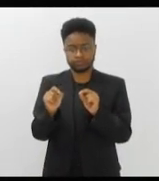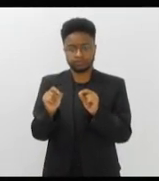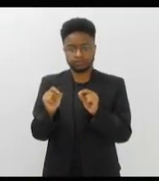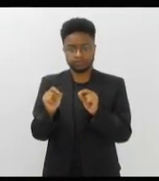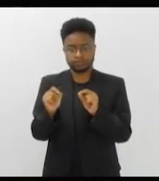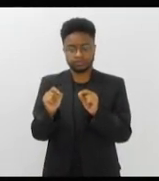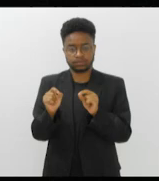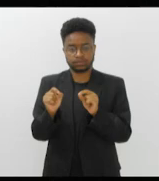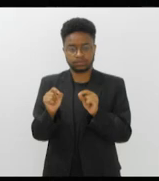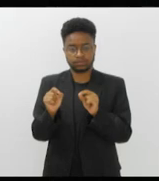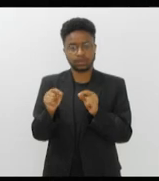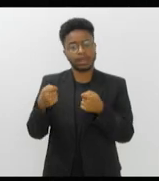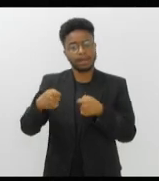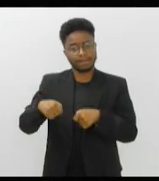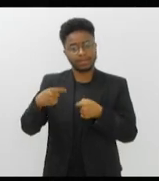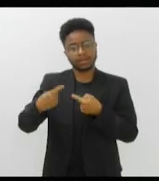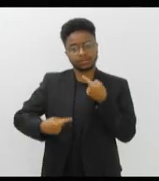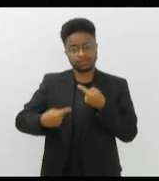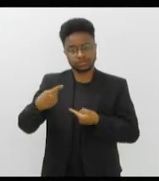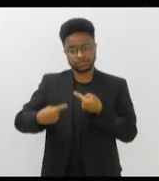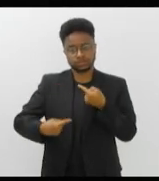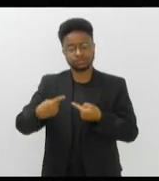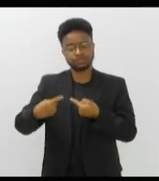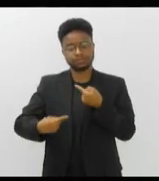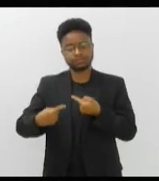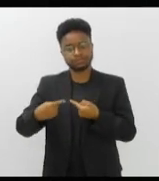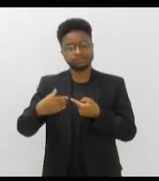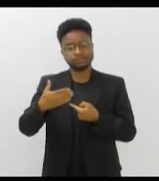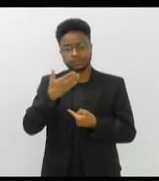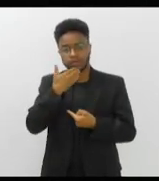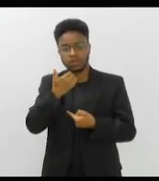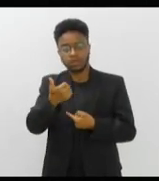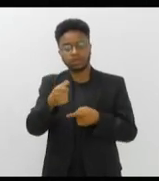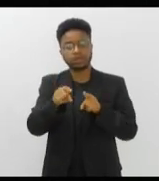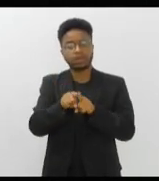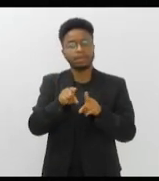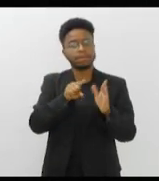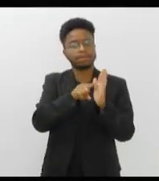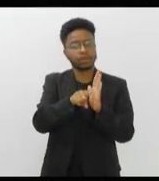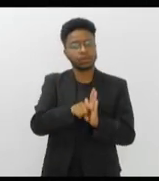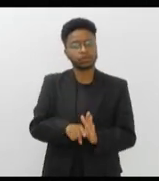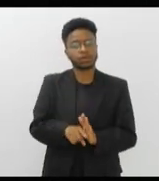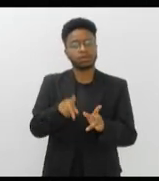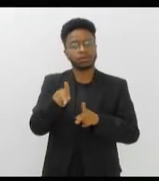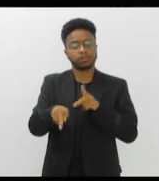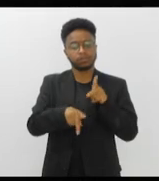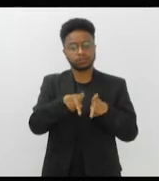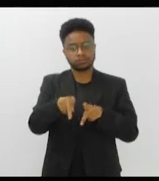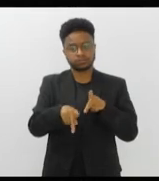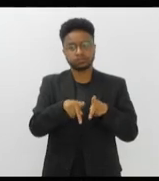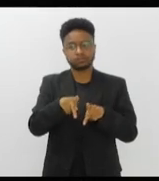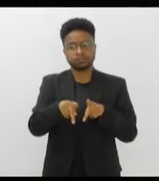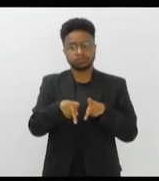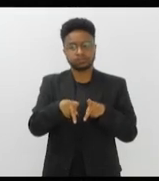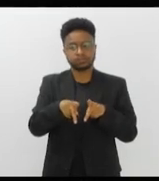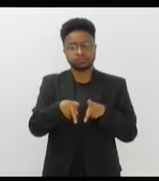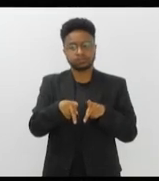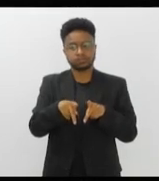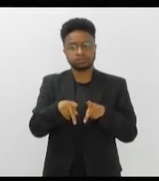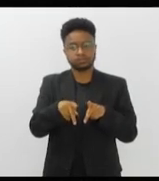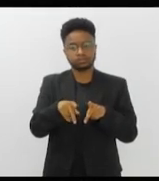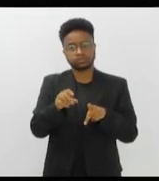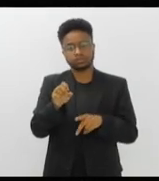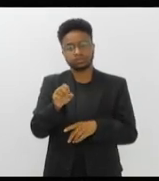sem que se debata mais profundamente consulte a população por no mínimo